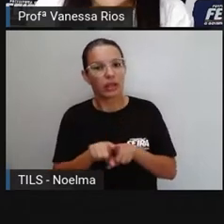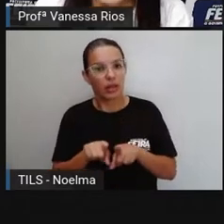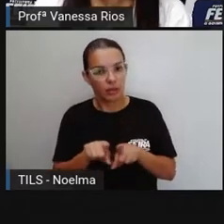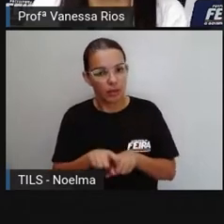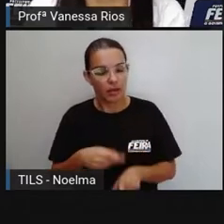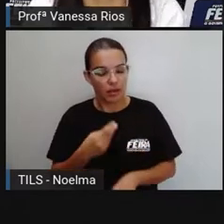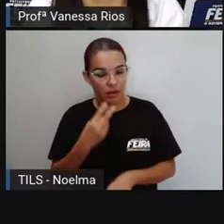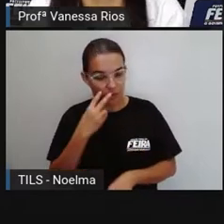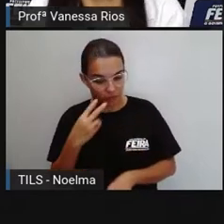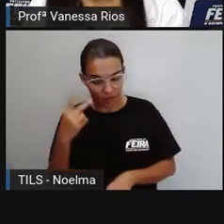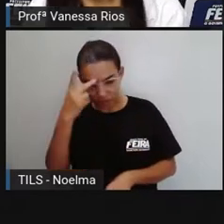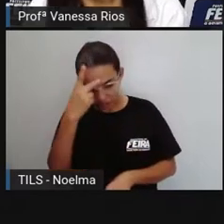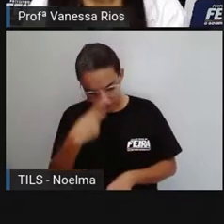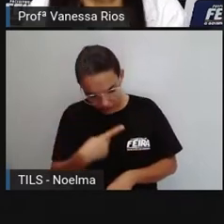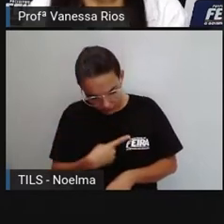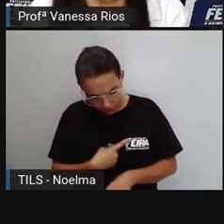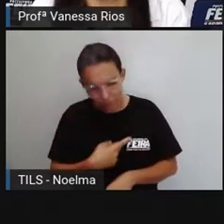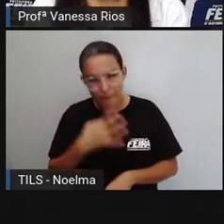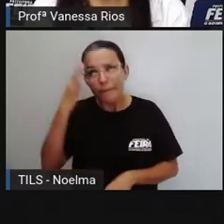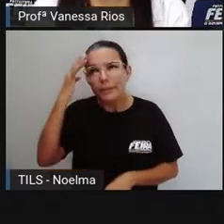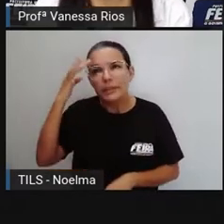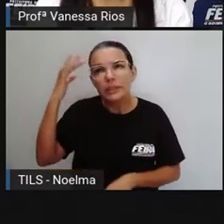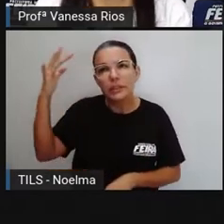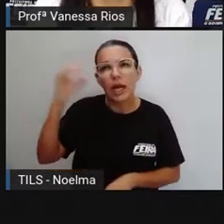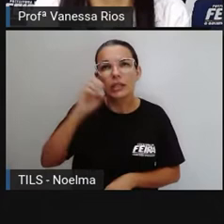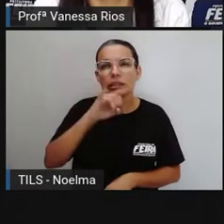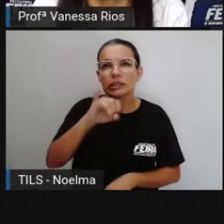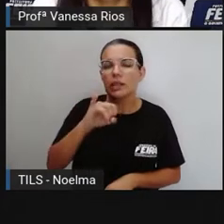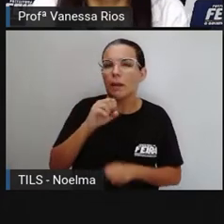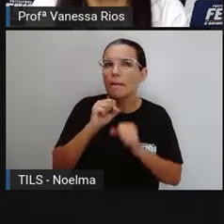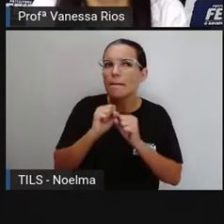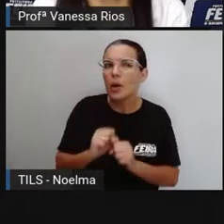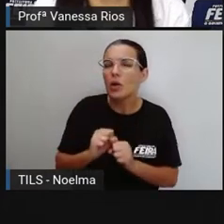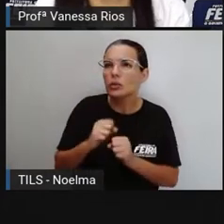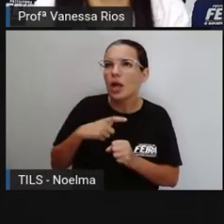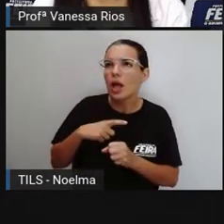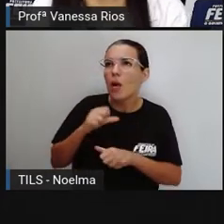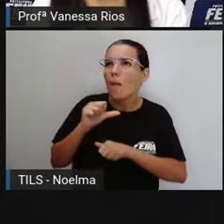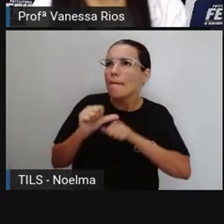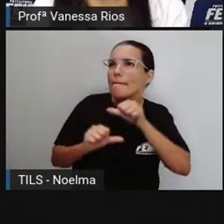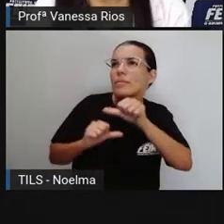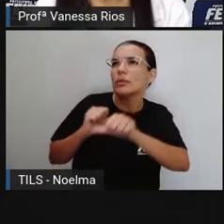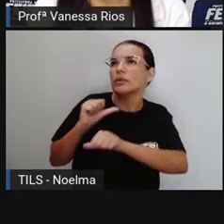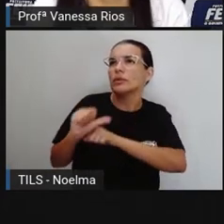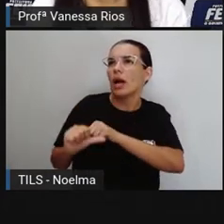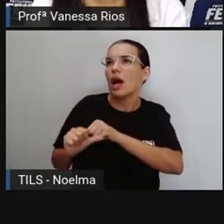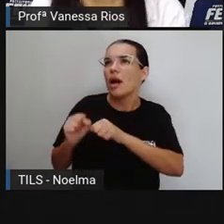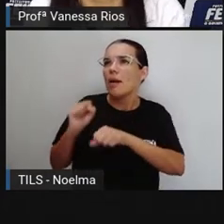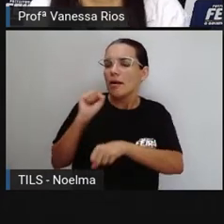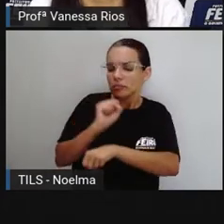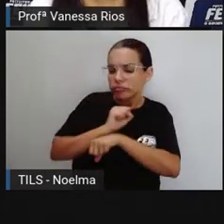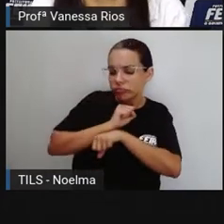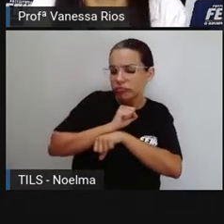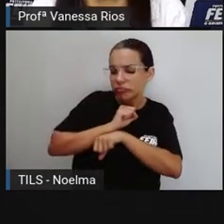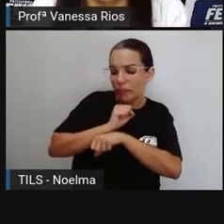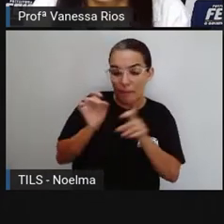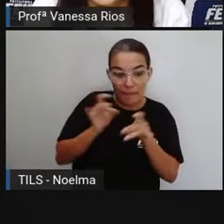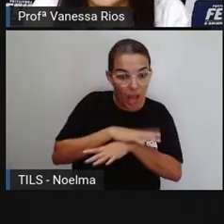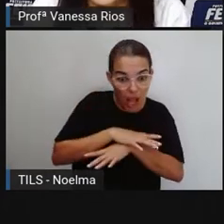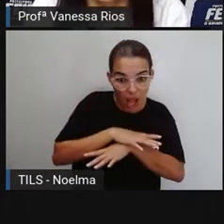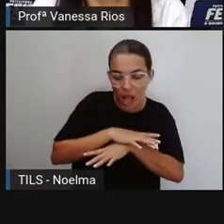em nossa vida, refletir e perceber de que forma a gente pode fazer com que o sedentarismo não seja